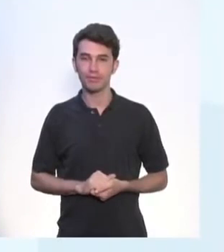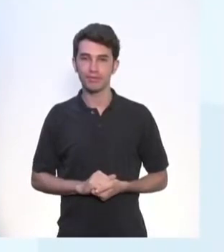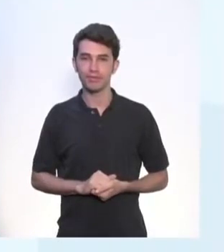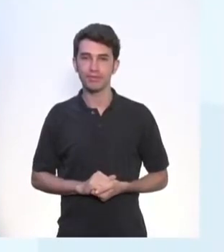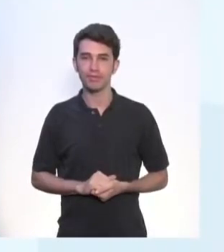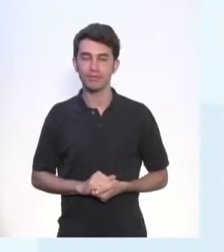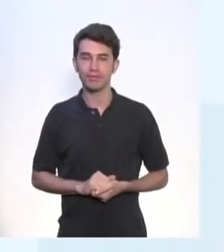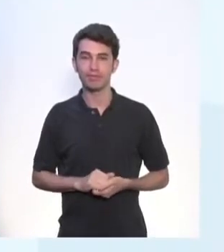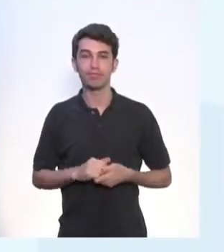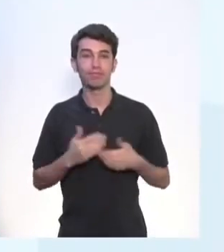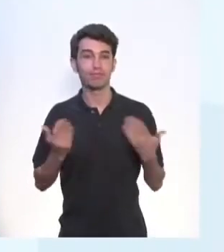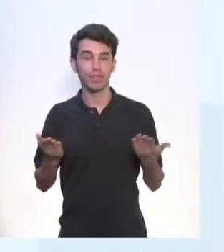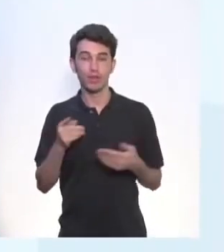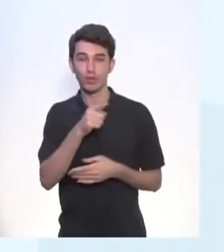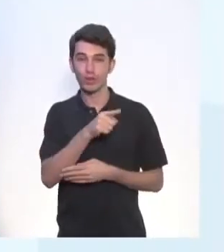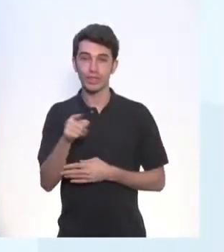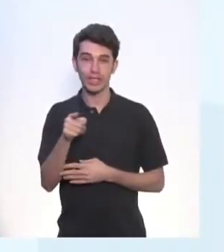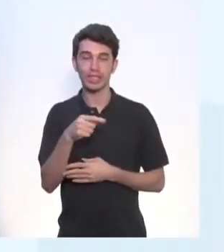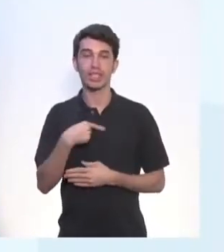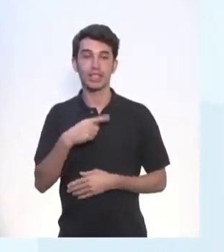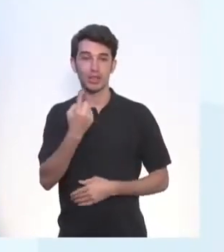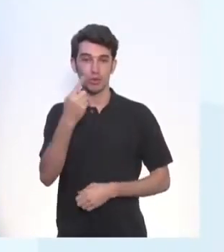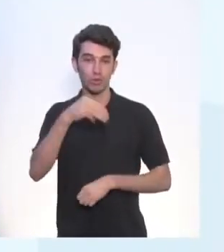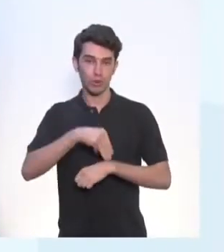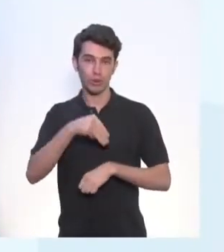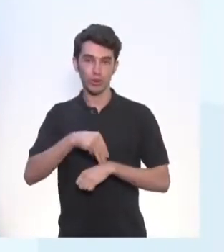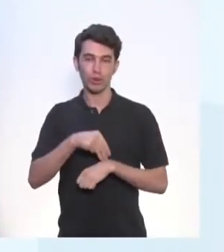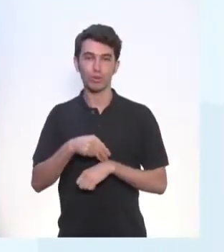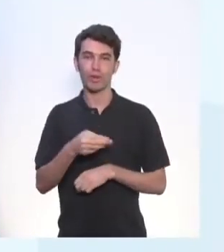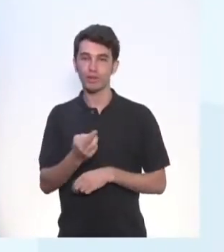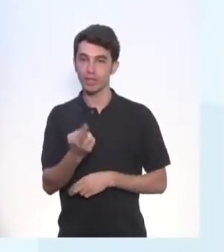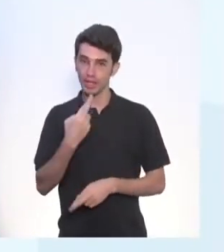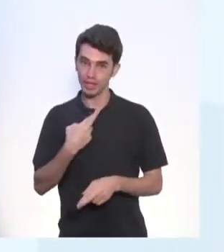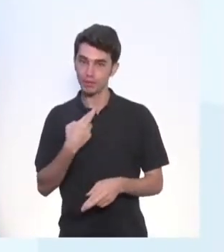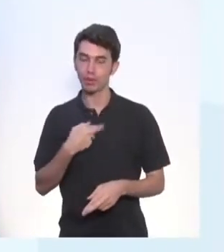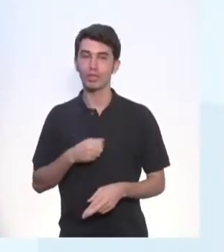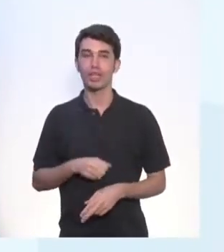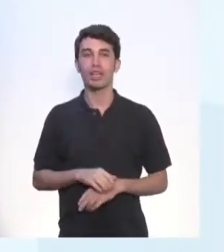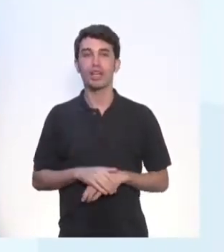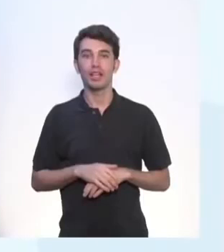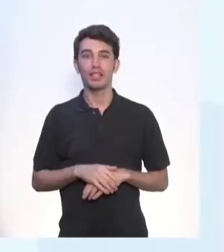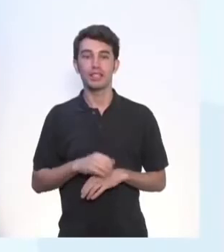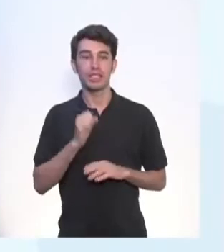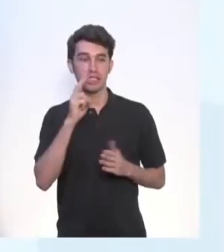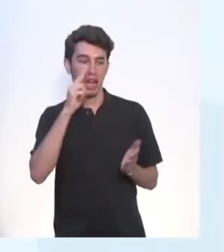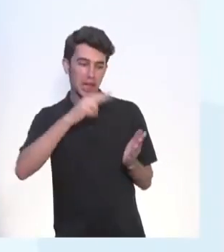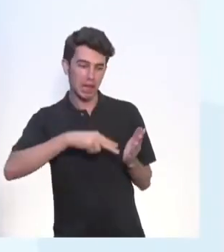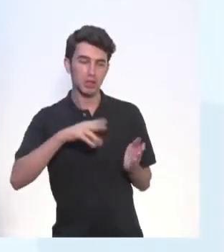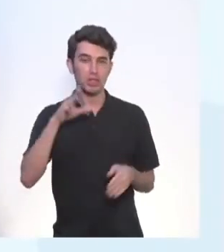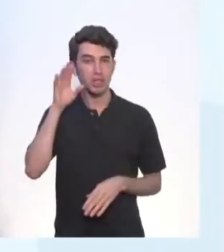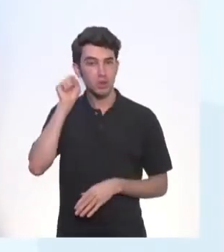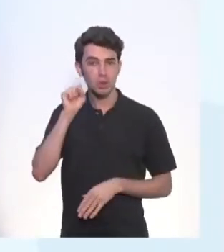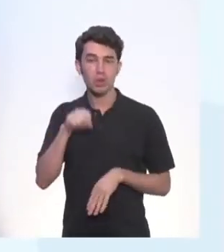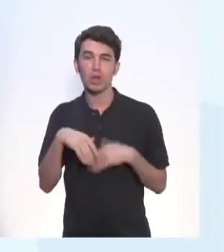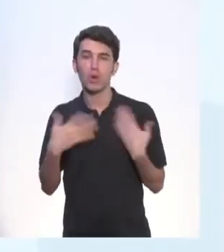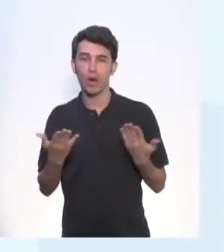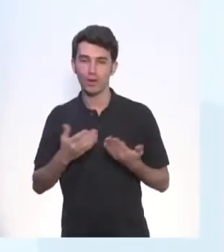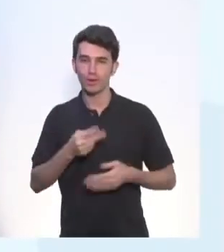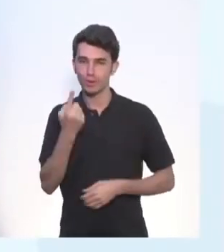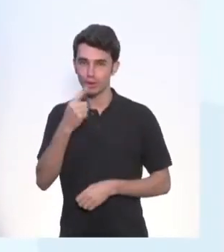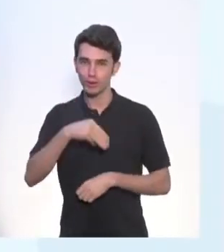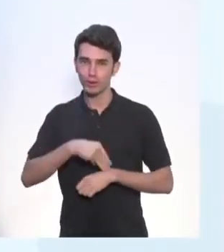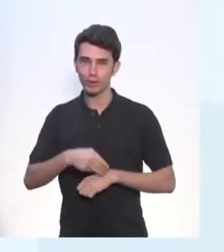experiência? Então, vocês terão aí 1 minuto para vocês falarem se já leram, se já ouviram alguma entrevista e qual foi. 1